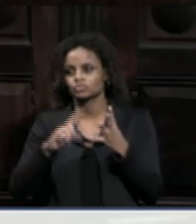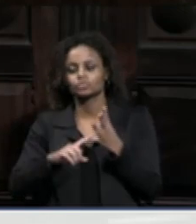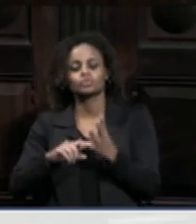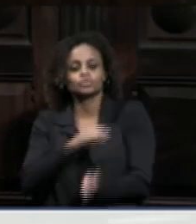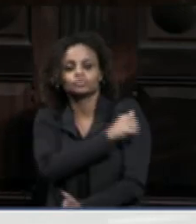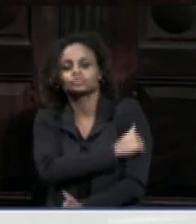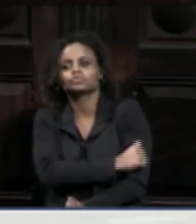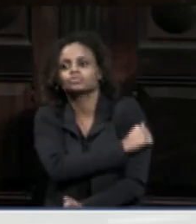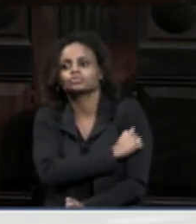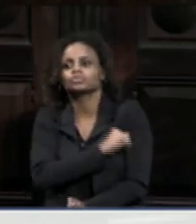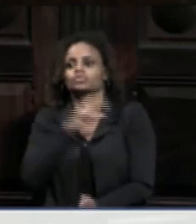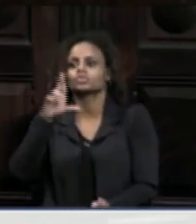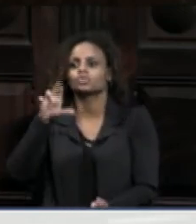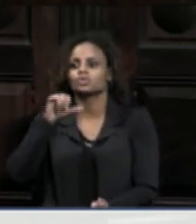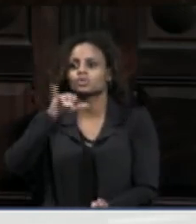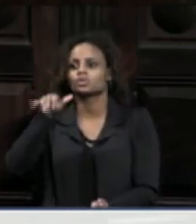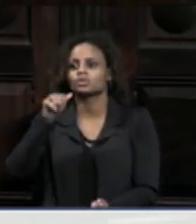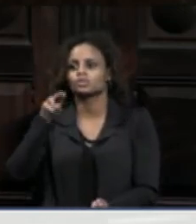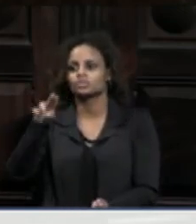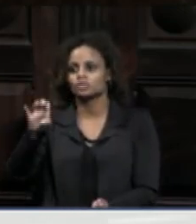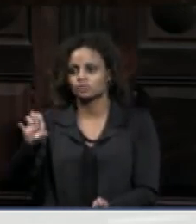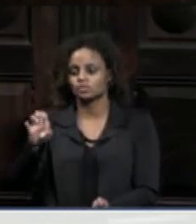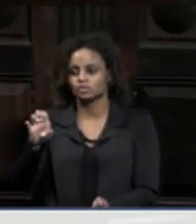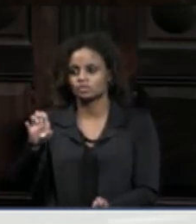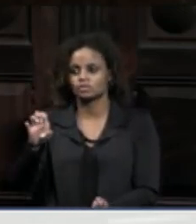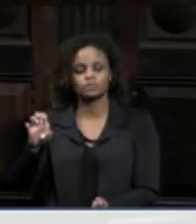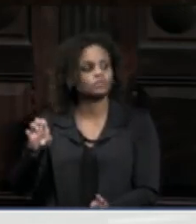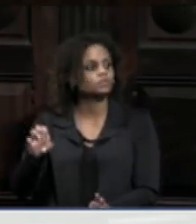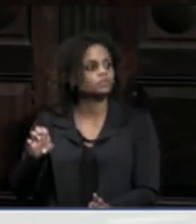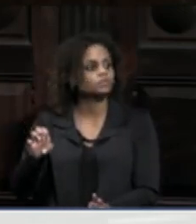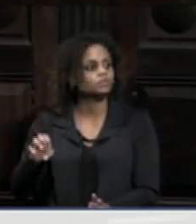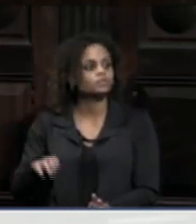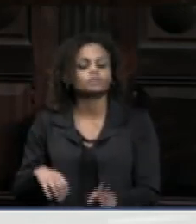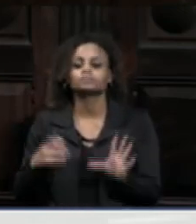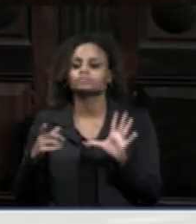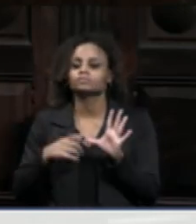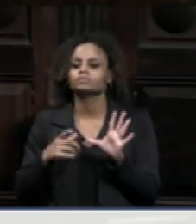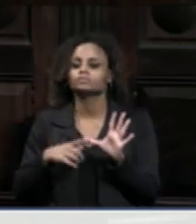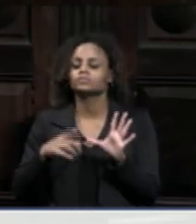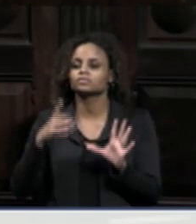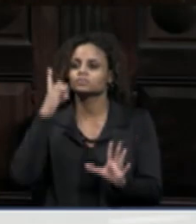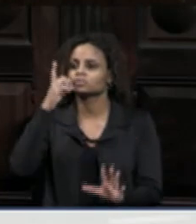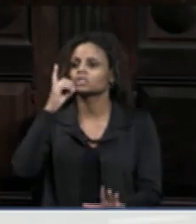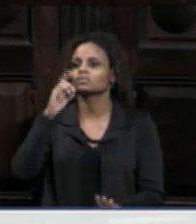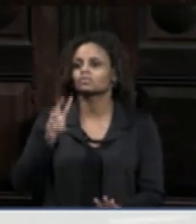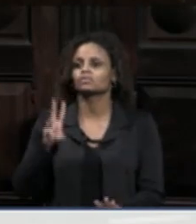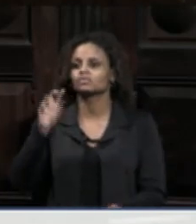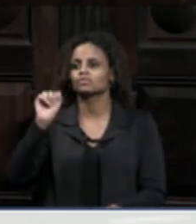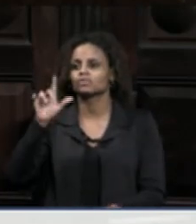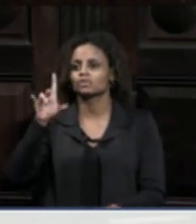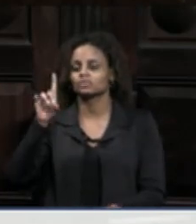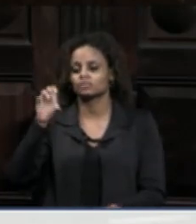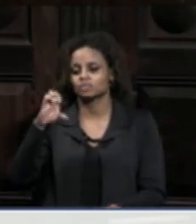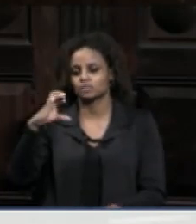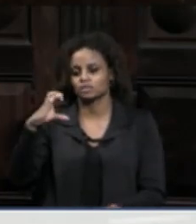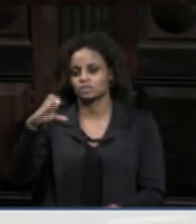enfermeira Rejane e deputado Valdec.